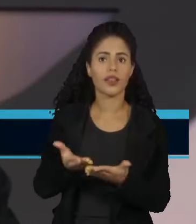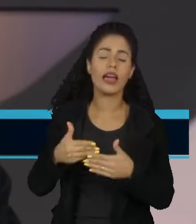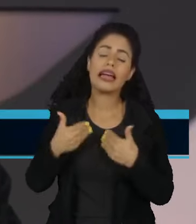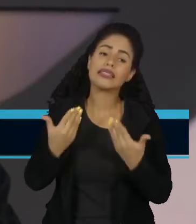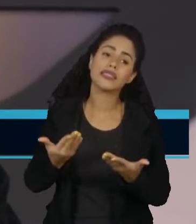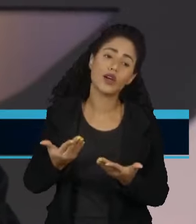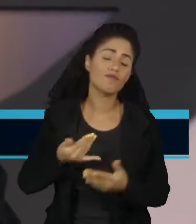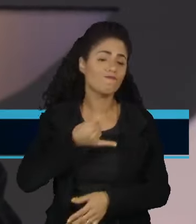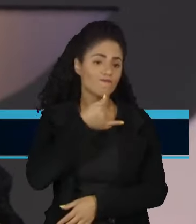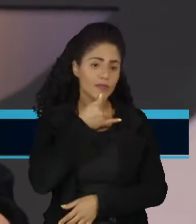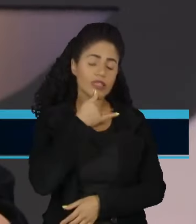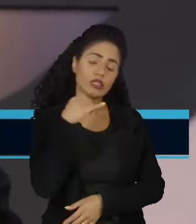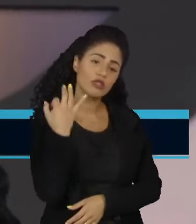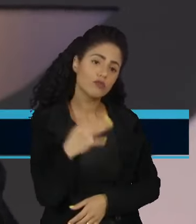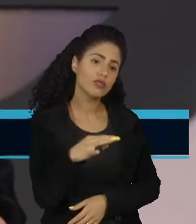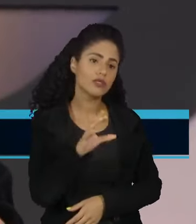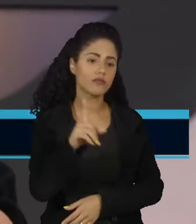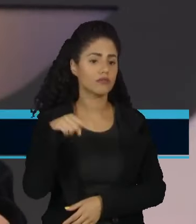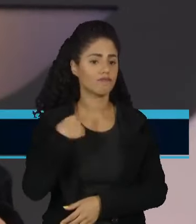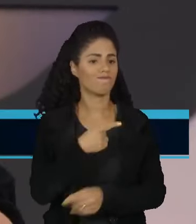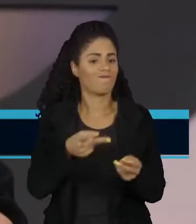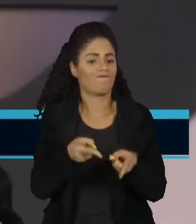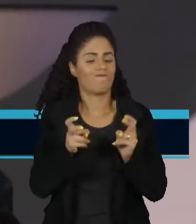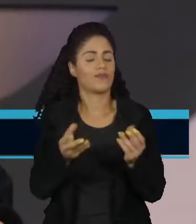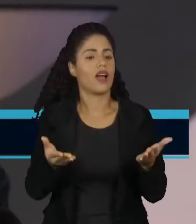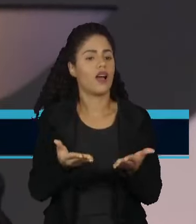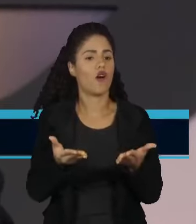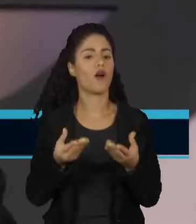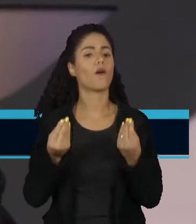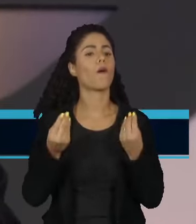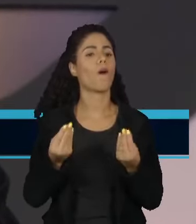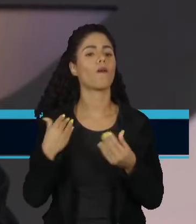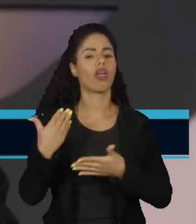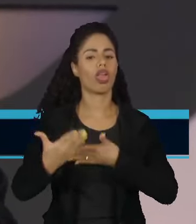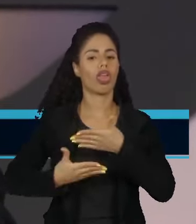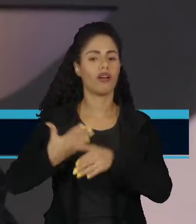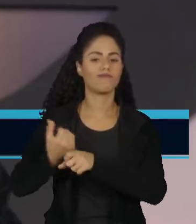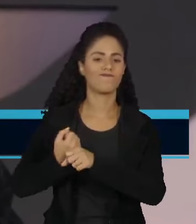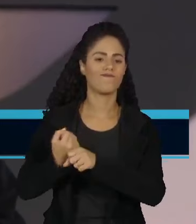Então, dá uma grande tristeza a gente ver o que nós fomos nos tornando ao longo do tempo.